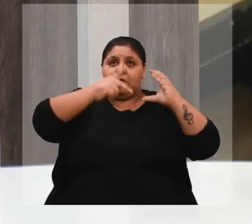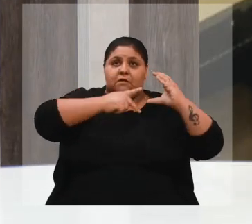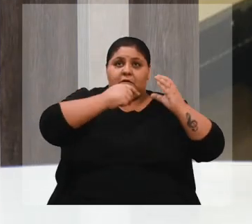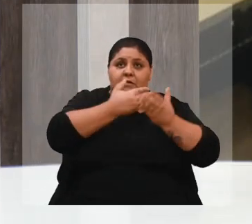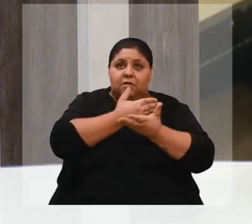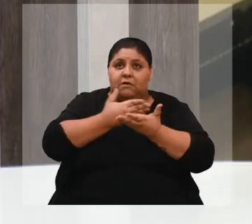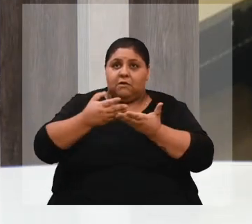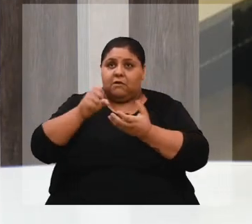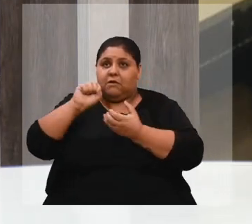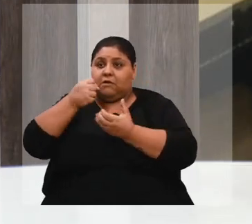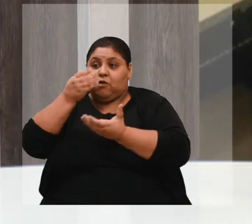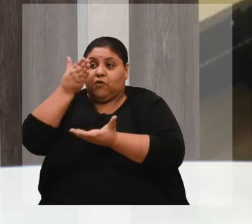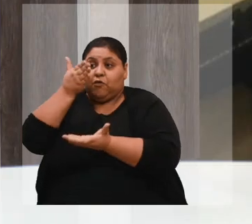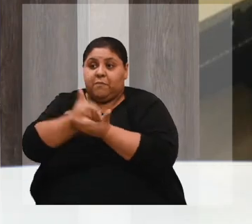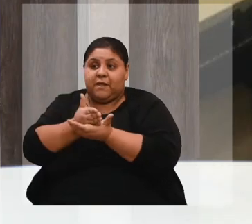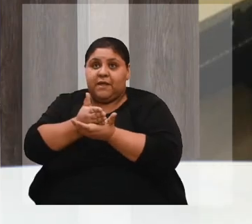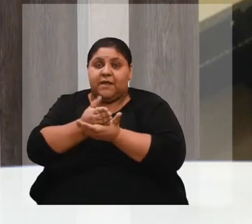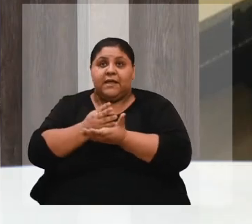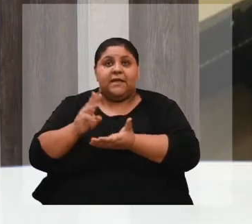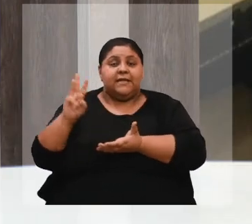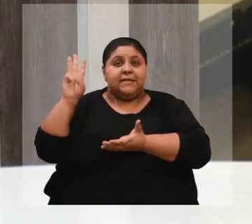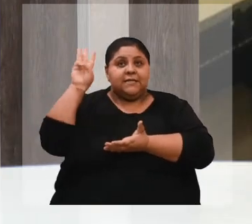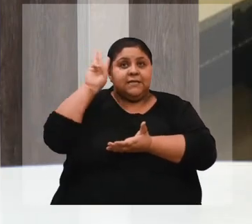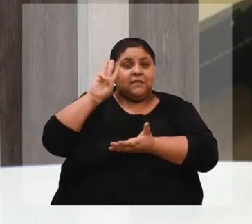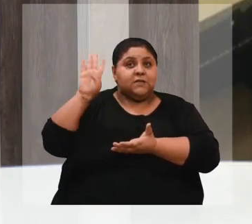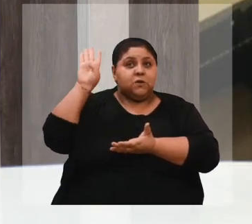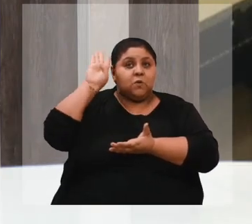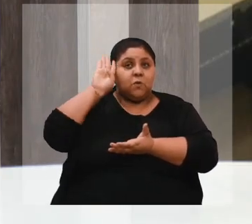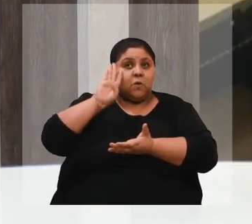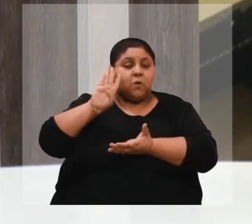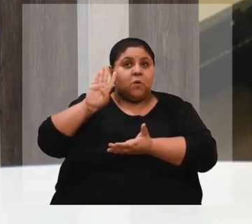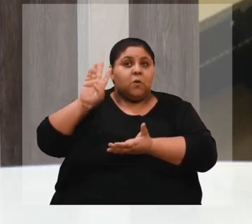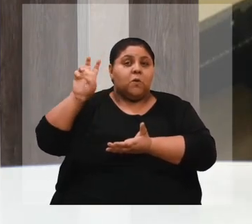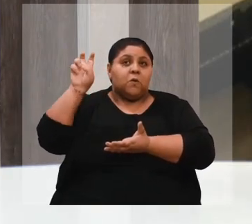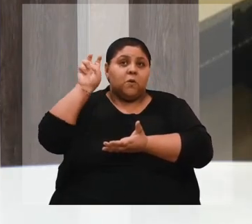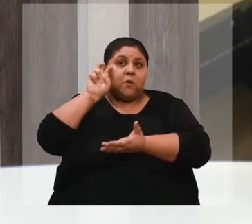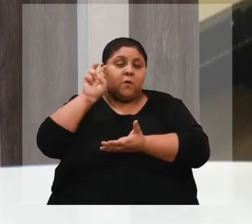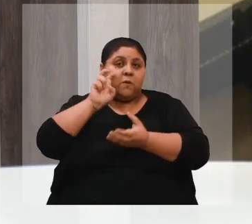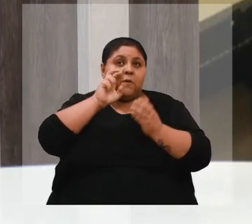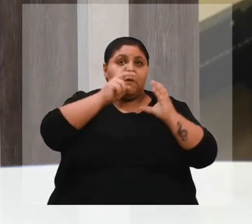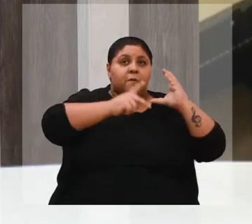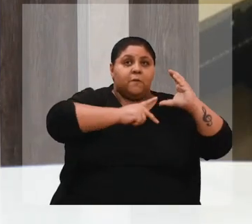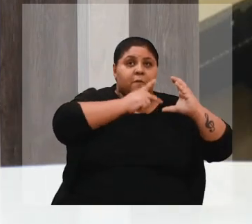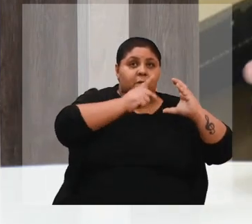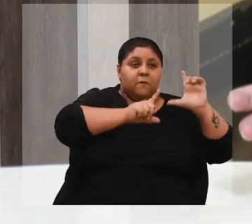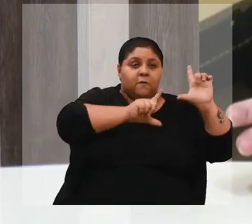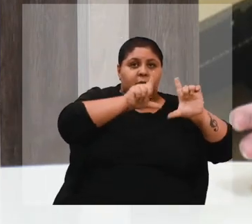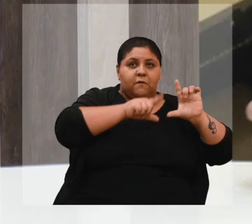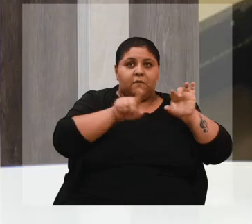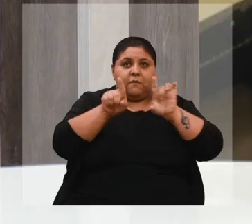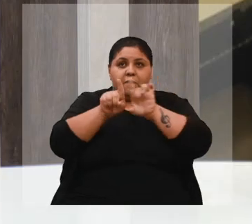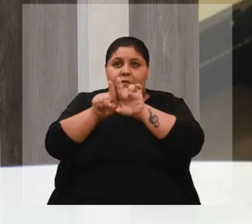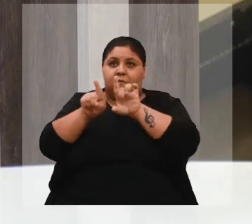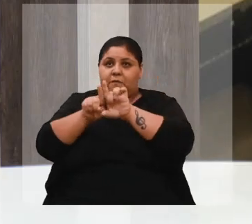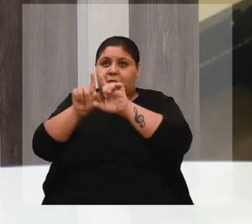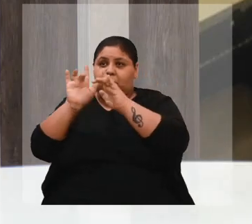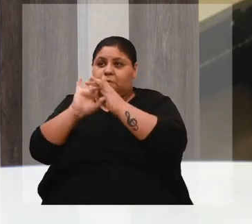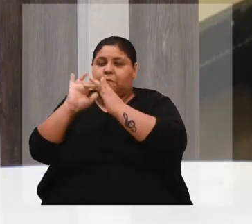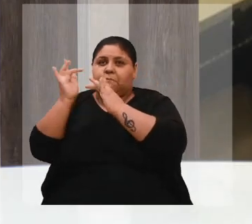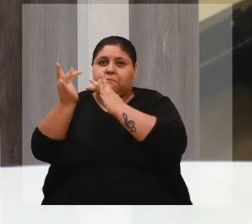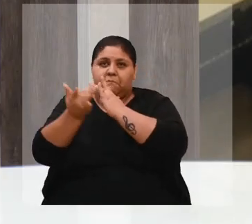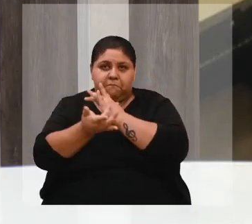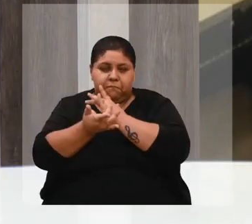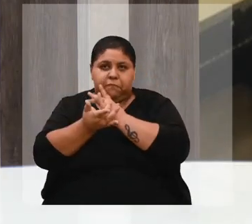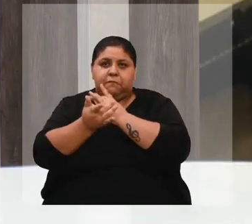na TV Câmara, a partir das 8h30 da manhã, sempre às terças, quartas e quintas-feiras, com transmissão tanto pela TV Câmara quanto o